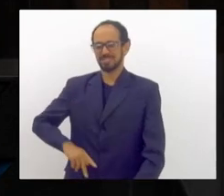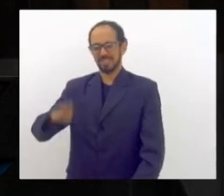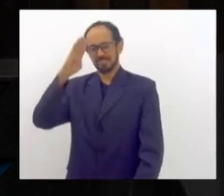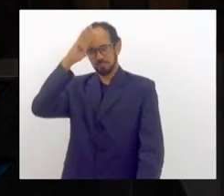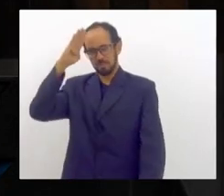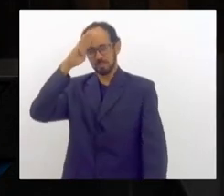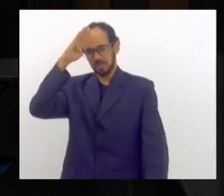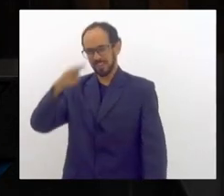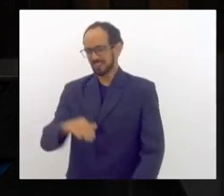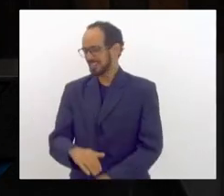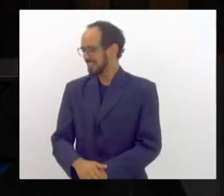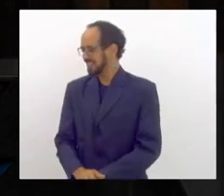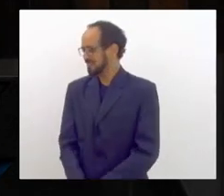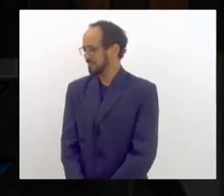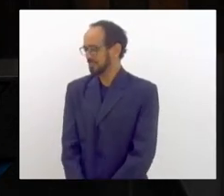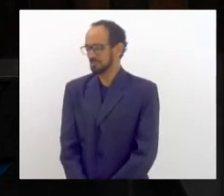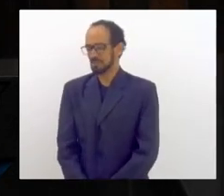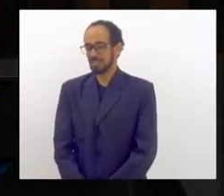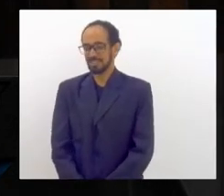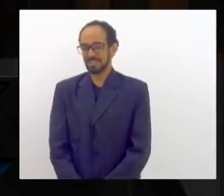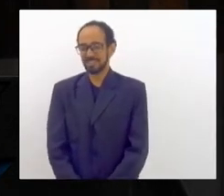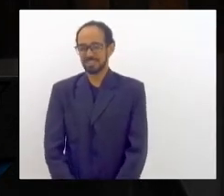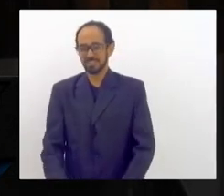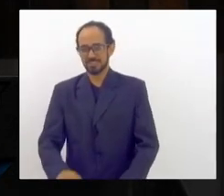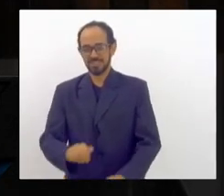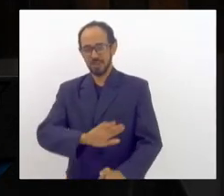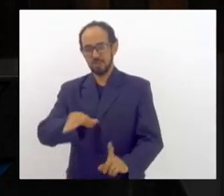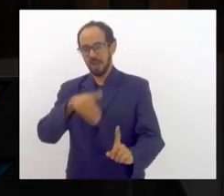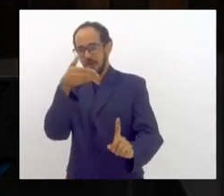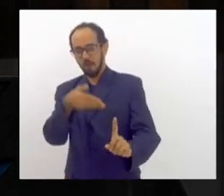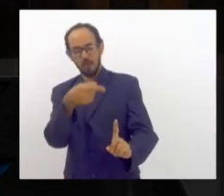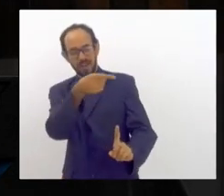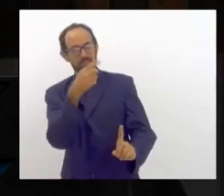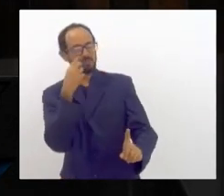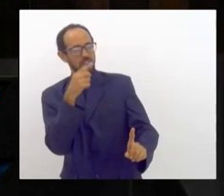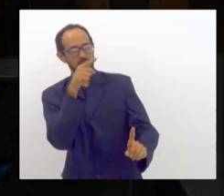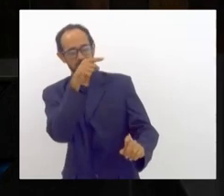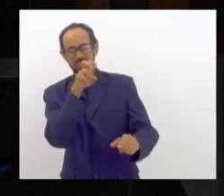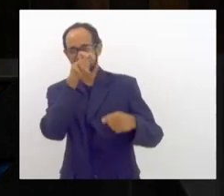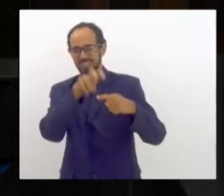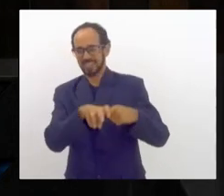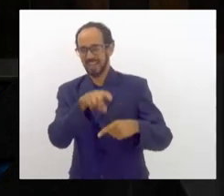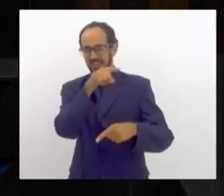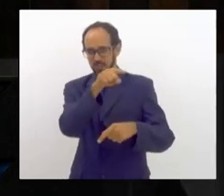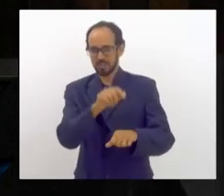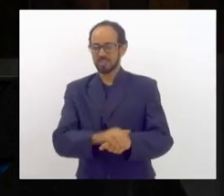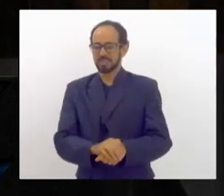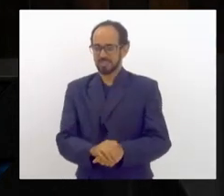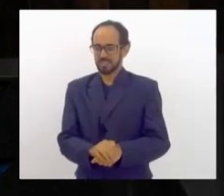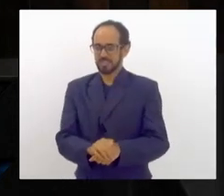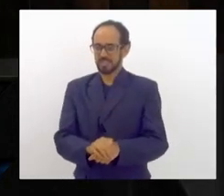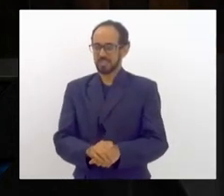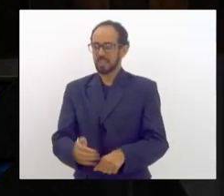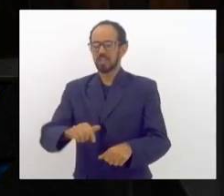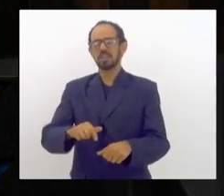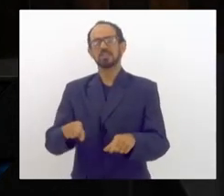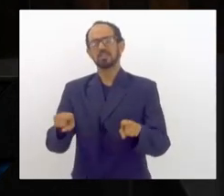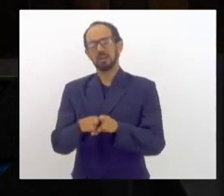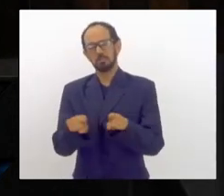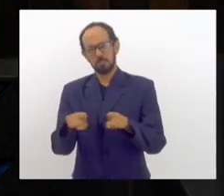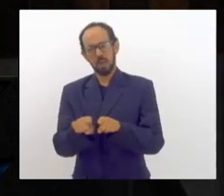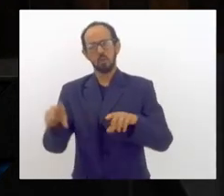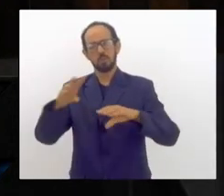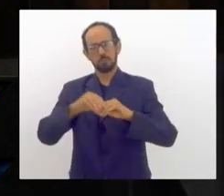Bolsonaro. Uma honra ter Vossa Excelência sentado nessa cadeira, meu irmão, nessa legislatura. Ratifico as palavras que você